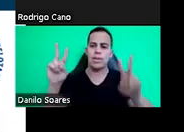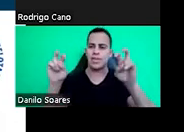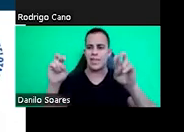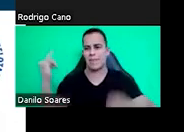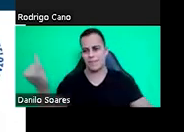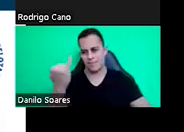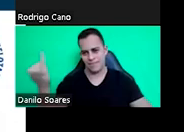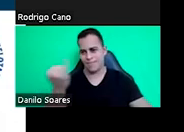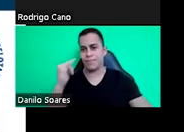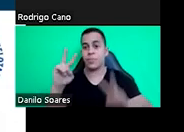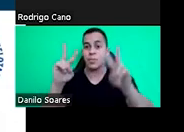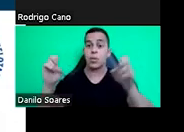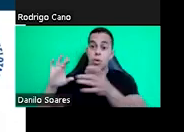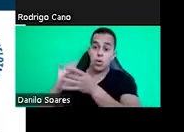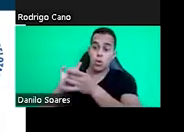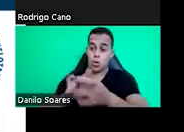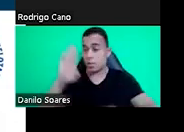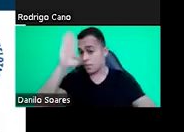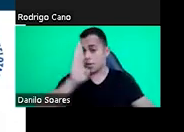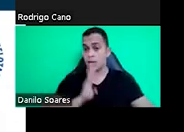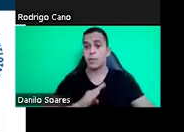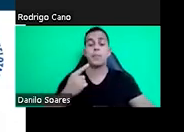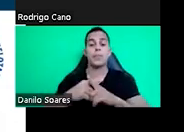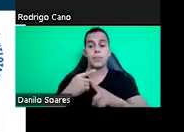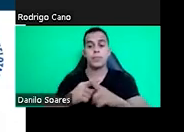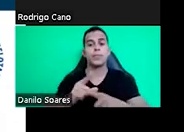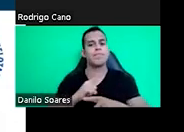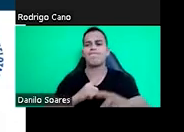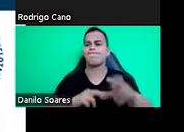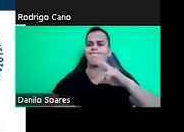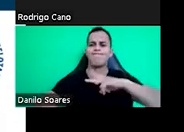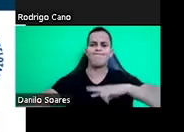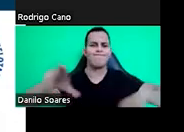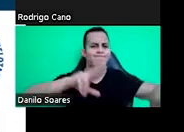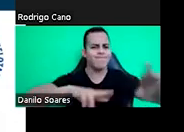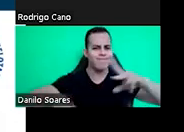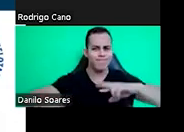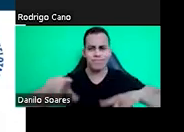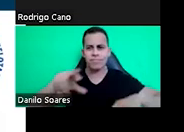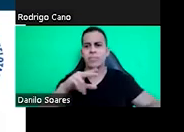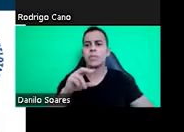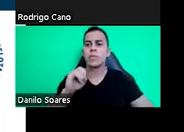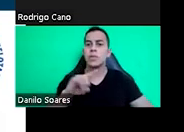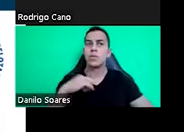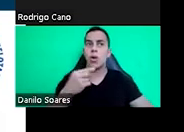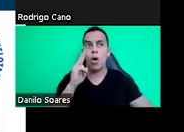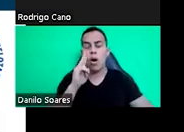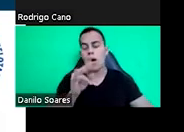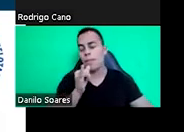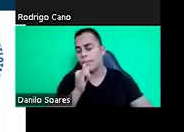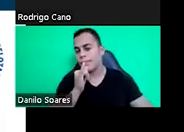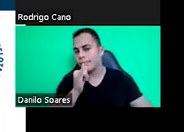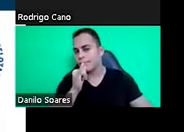dentro do contexto brasileiro, porque a gente tem muita heterogeneidade no nosso exposoma. Então, quando a gente olha, por exemplo, para